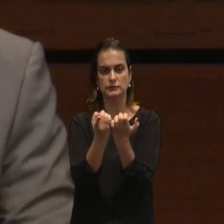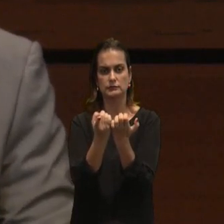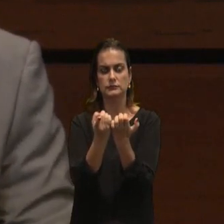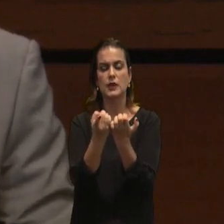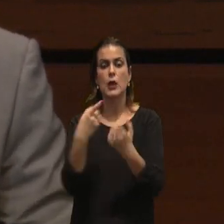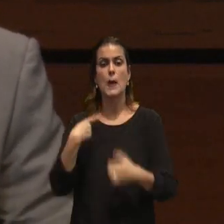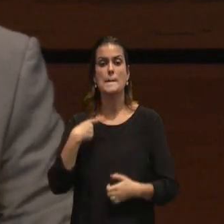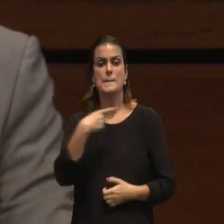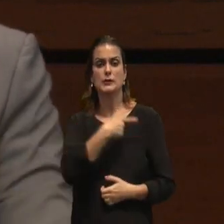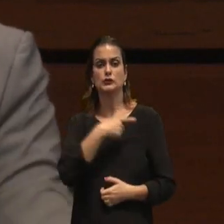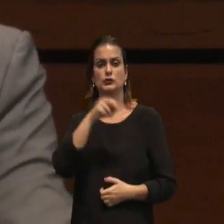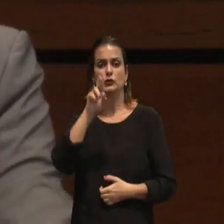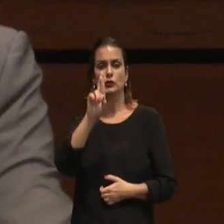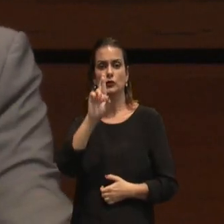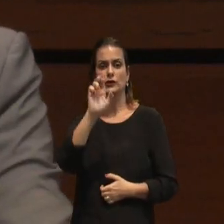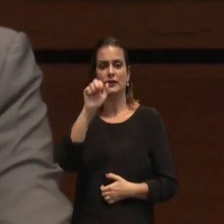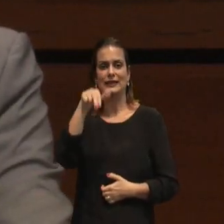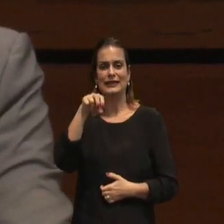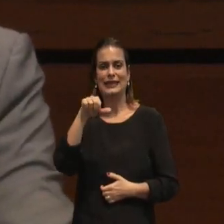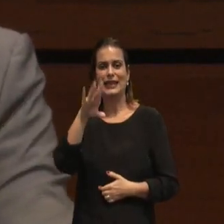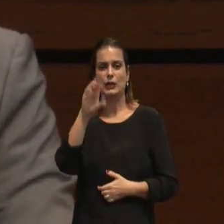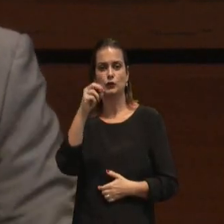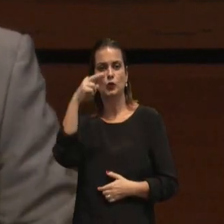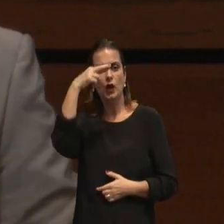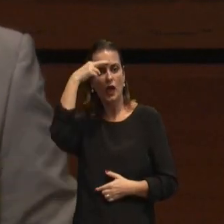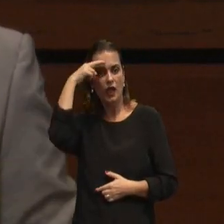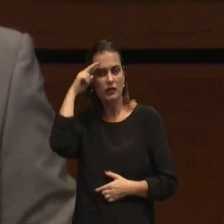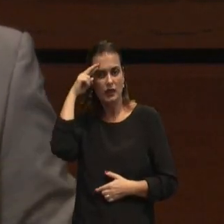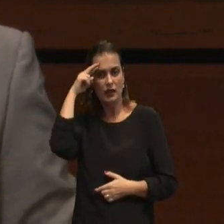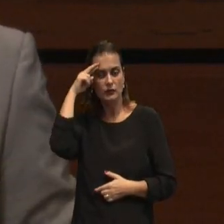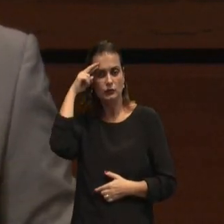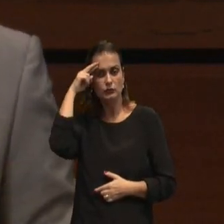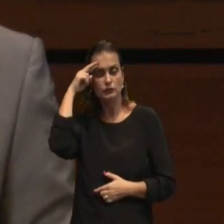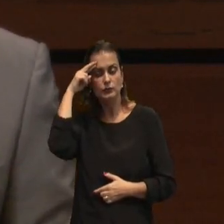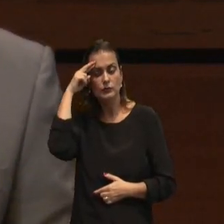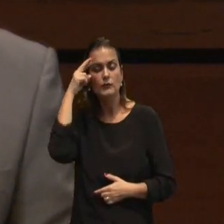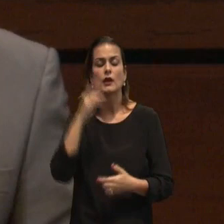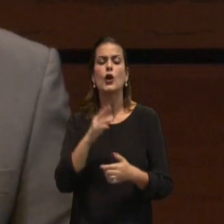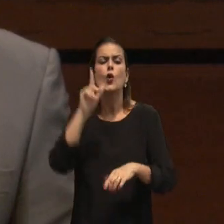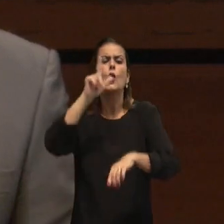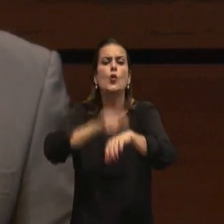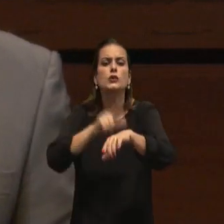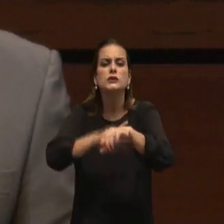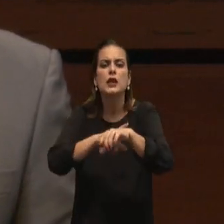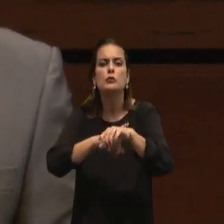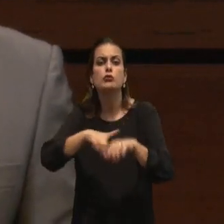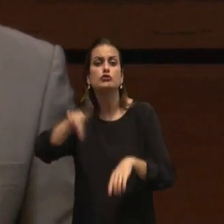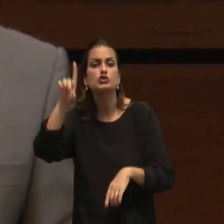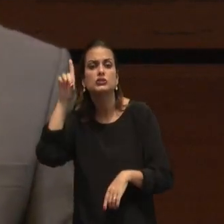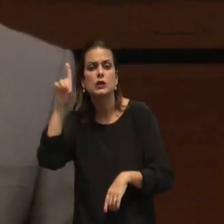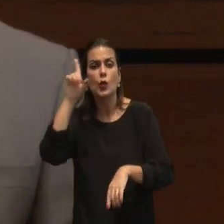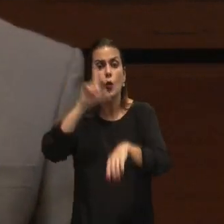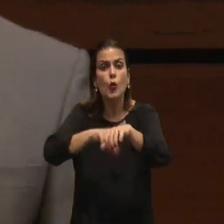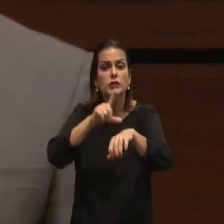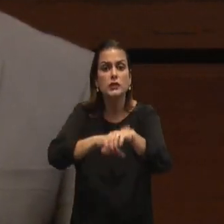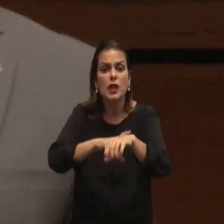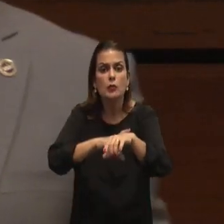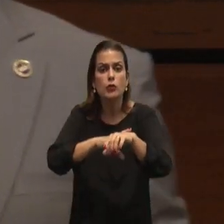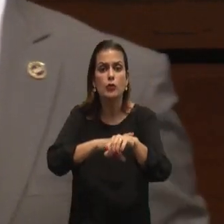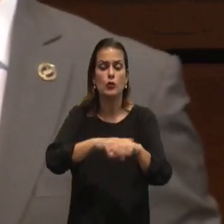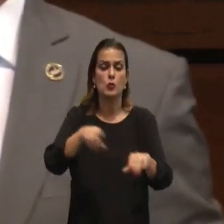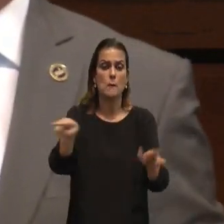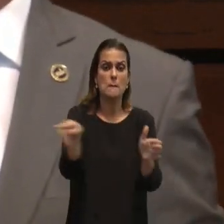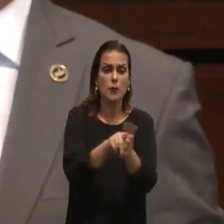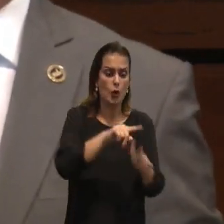querido pastor Renato, que estava falando a respeito do tempo de Deus, fazendo uma diferenciação do tempo